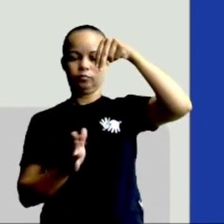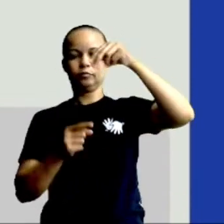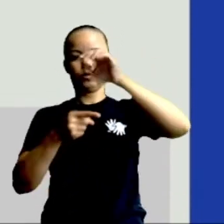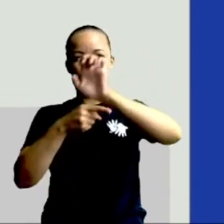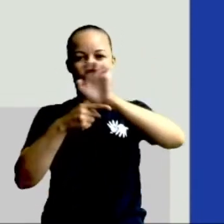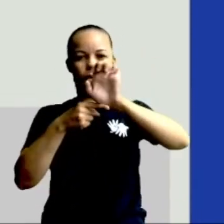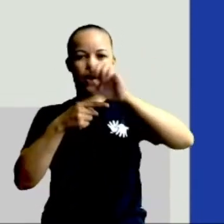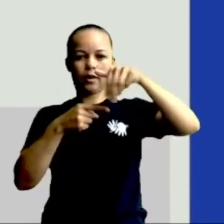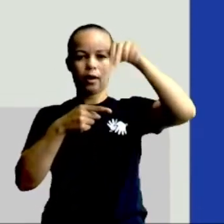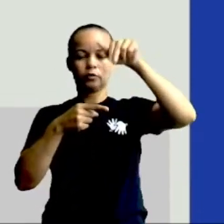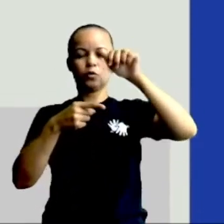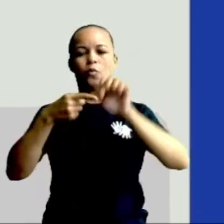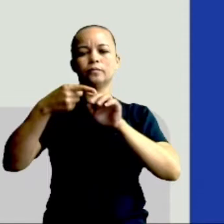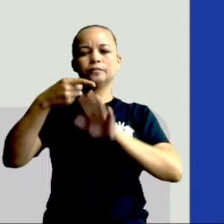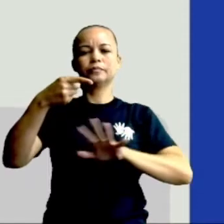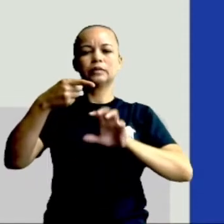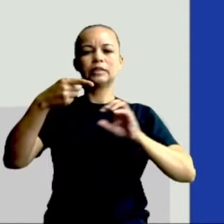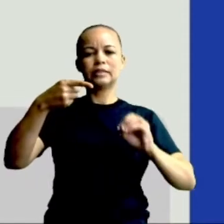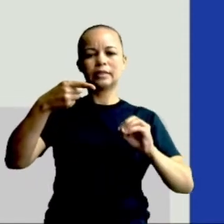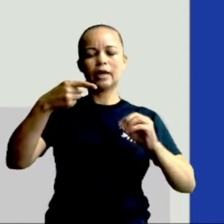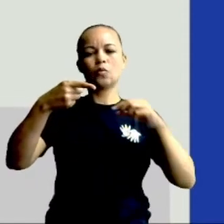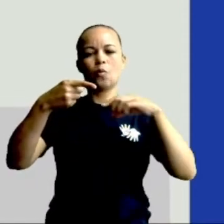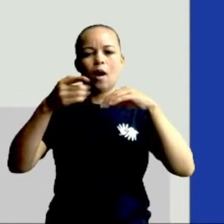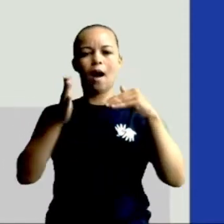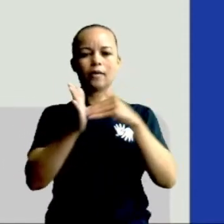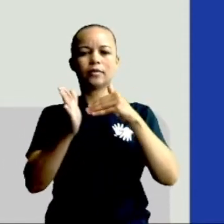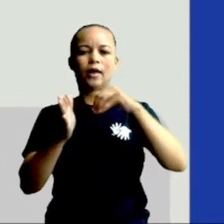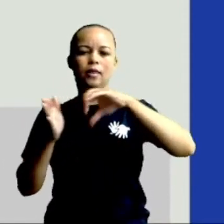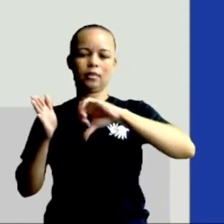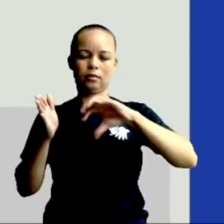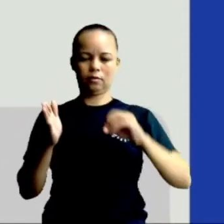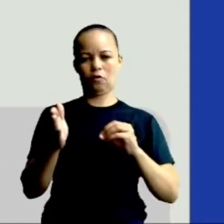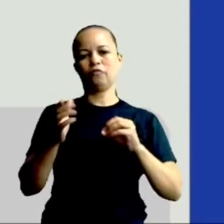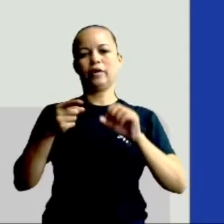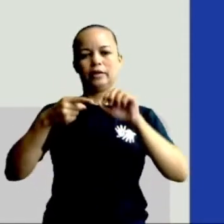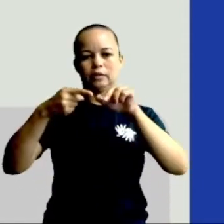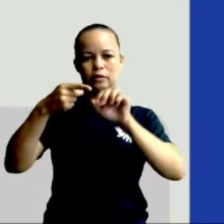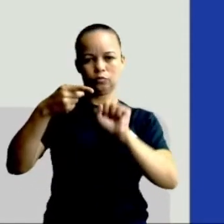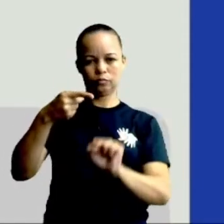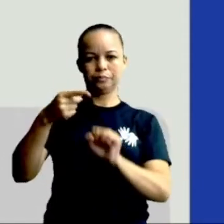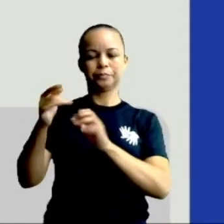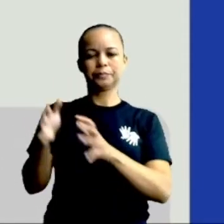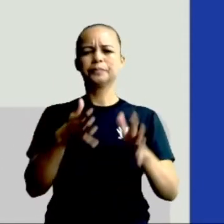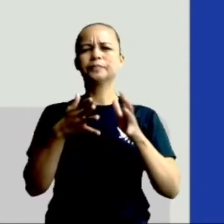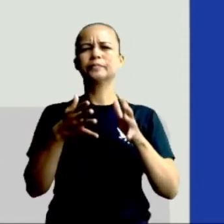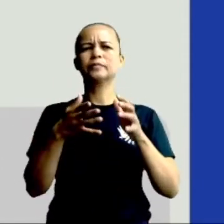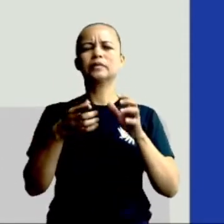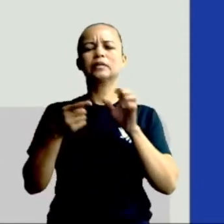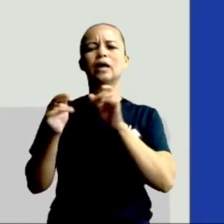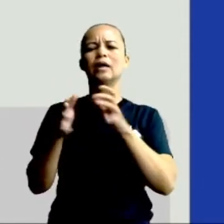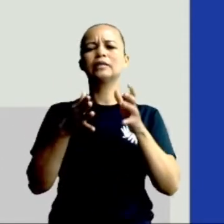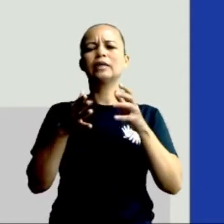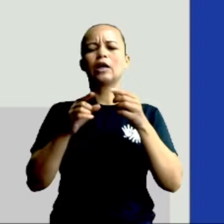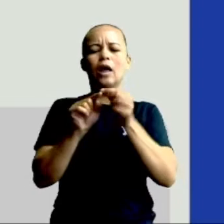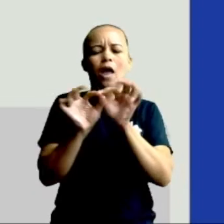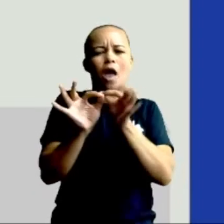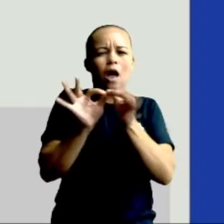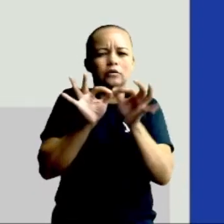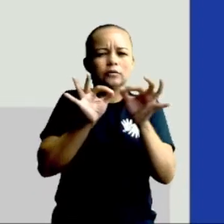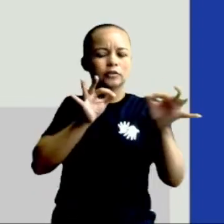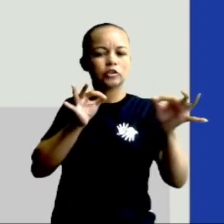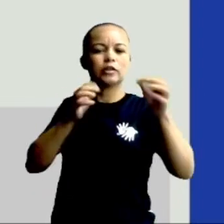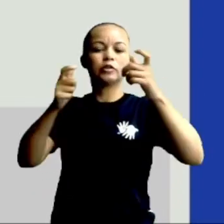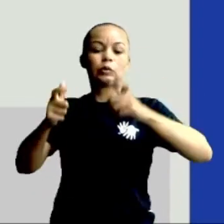0 grau a 90 graus ao sul do Equador. Os paralelos determinam a latitude, que indica a distância entre